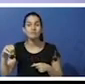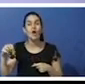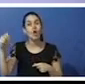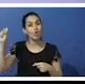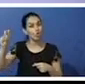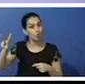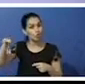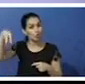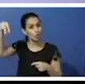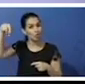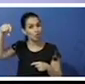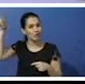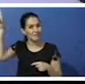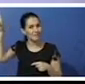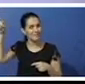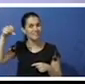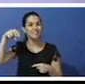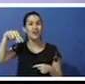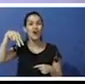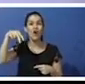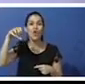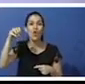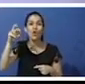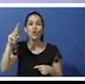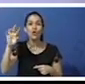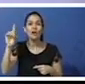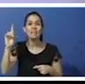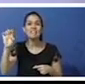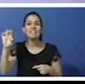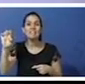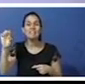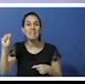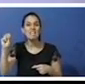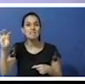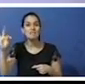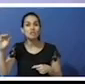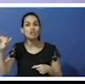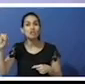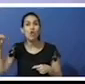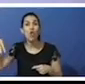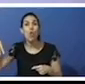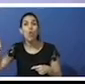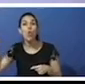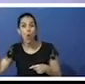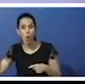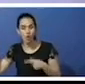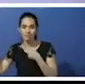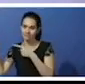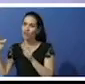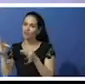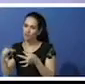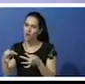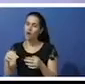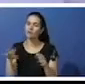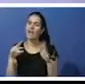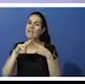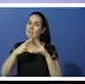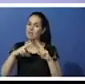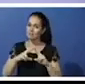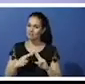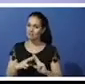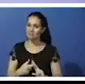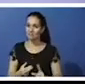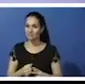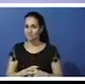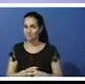nordestino. São palavras que rimam. Menino nordestino. Pode ser? Pode. E ali